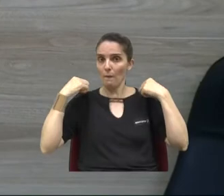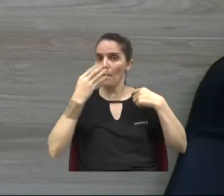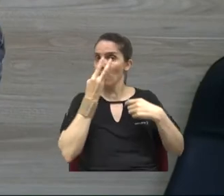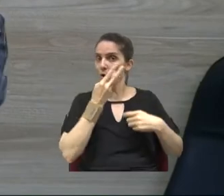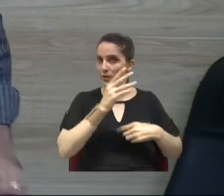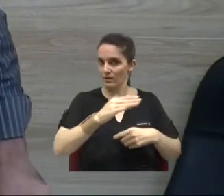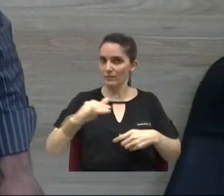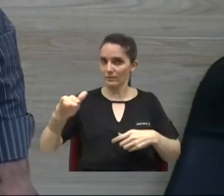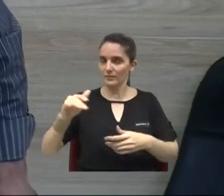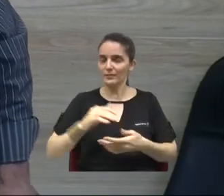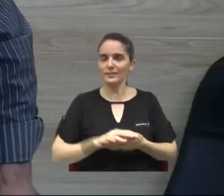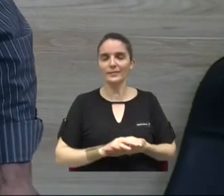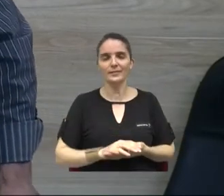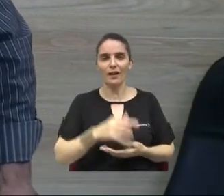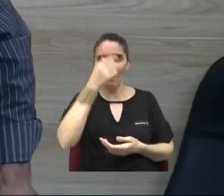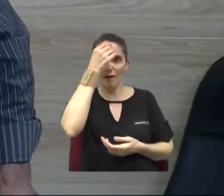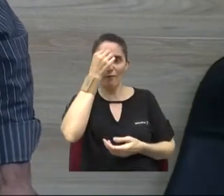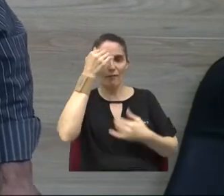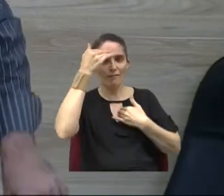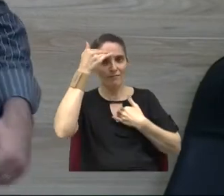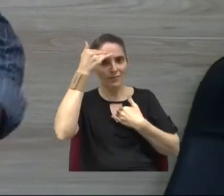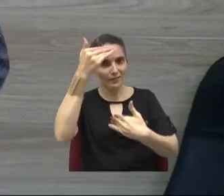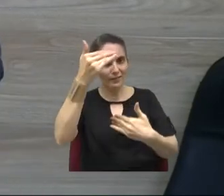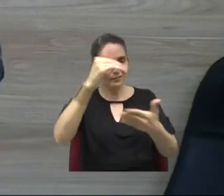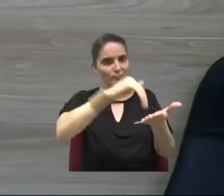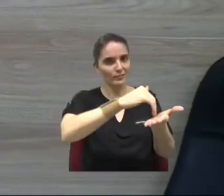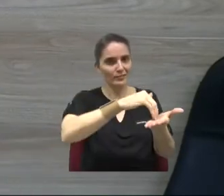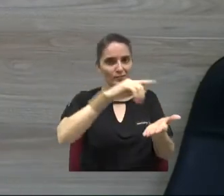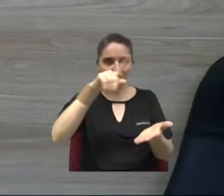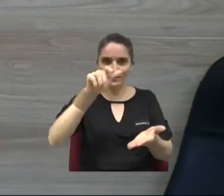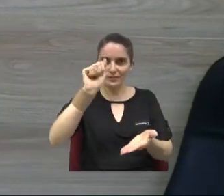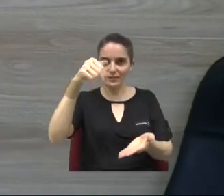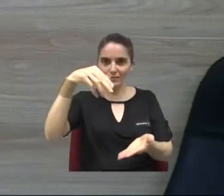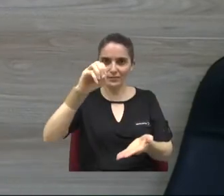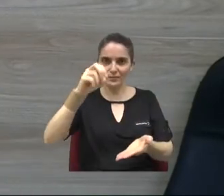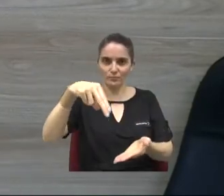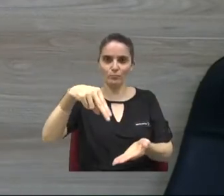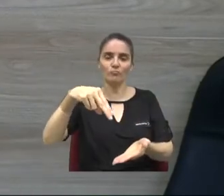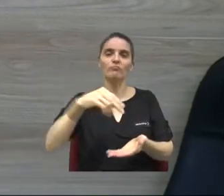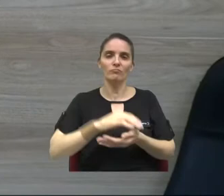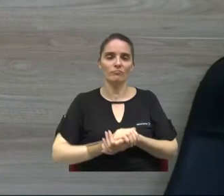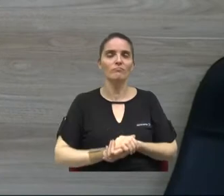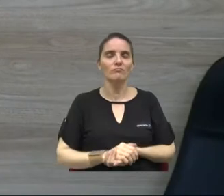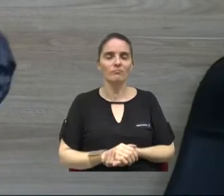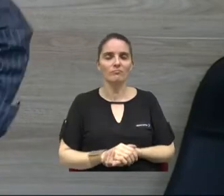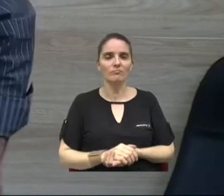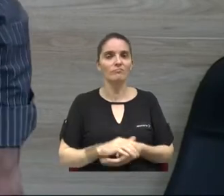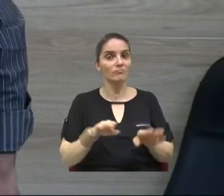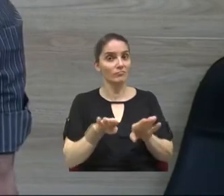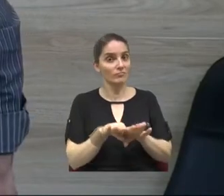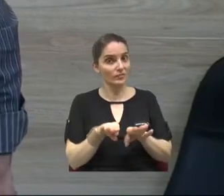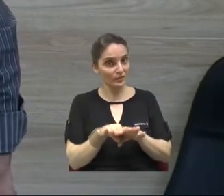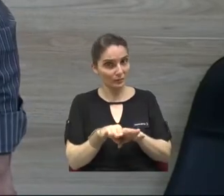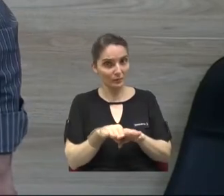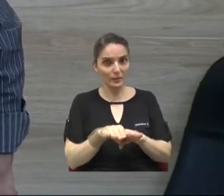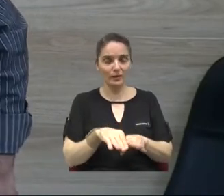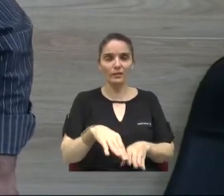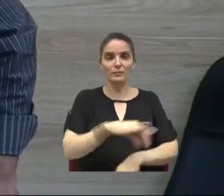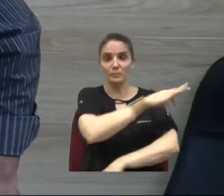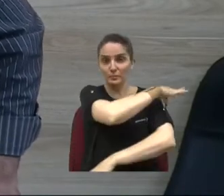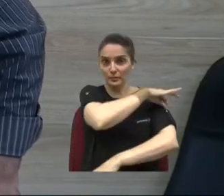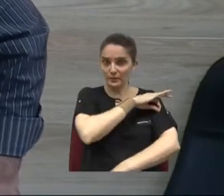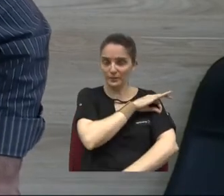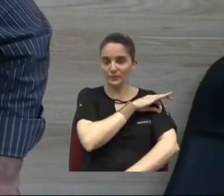deixar de agradecer o secretário Zanon e o atendimento do próprio prefeito, até porque